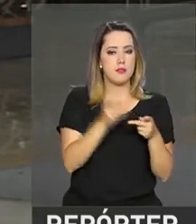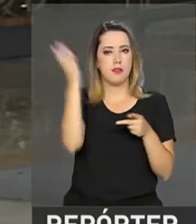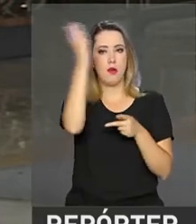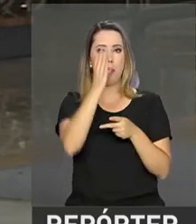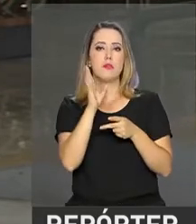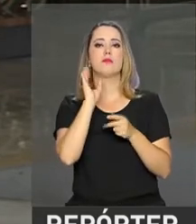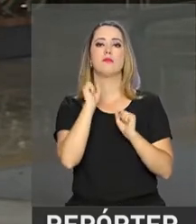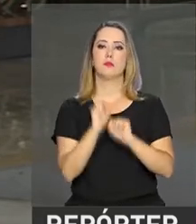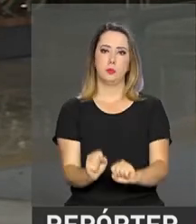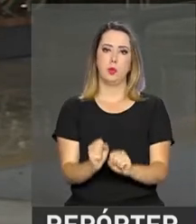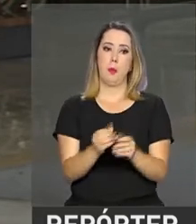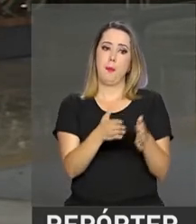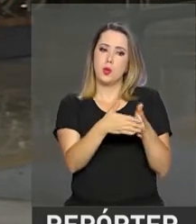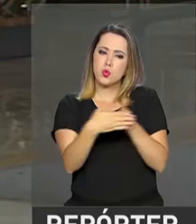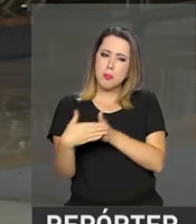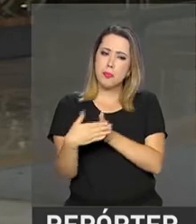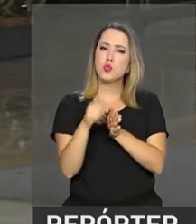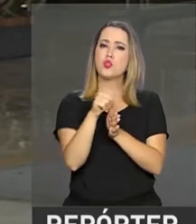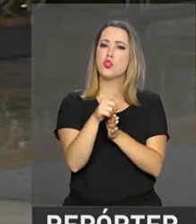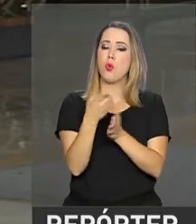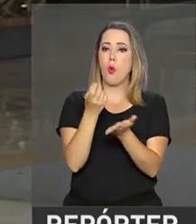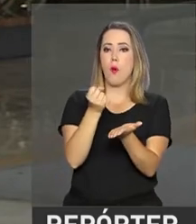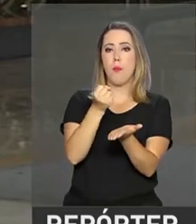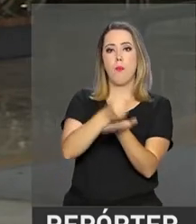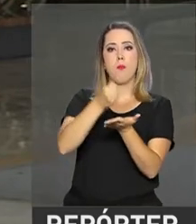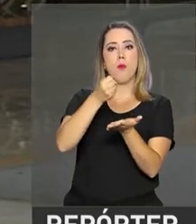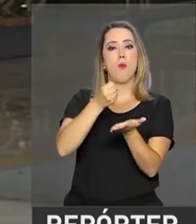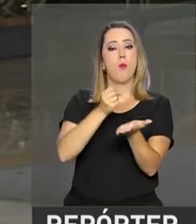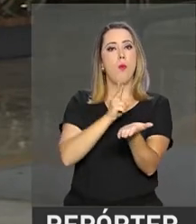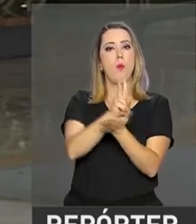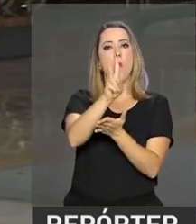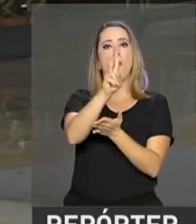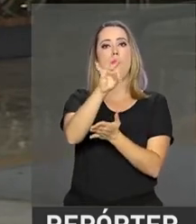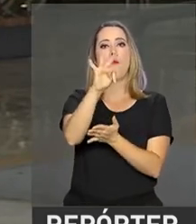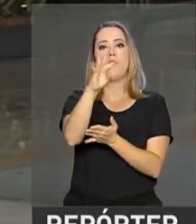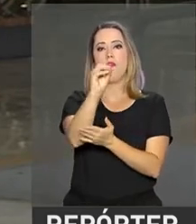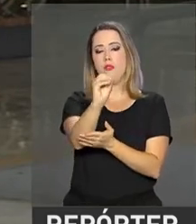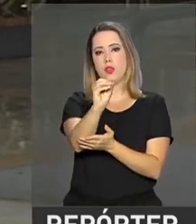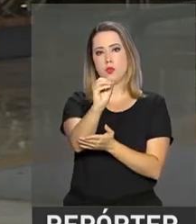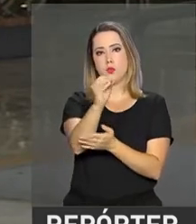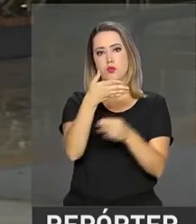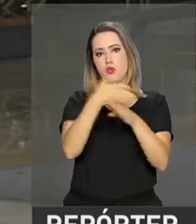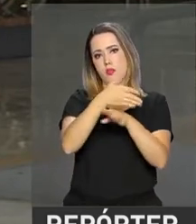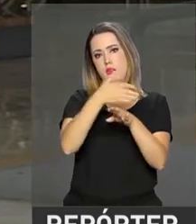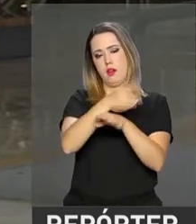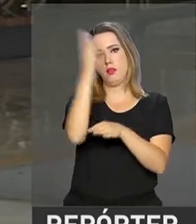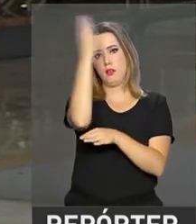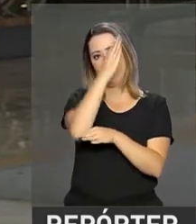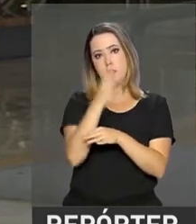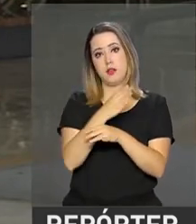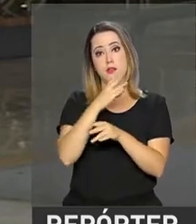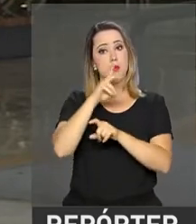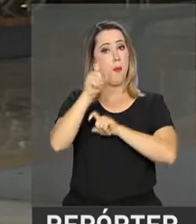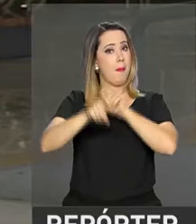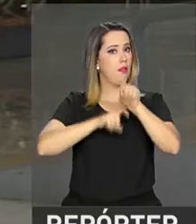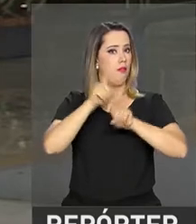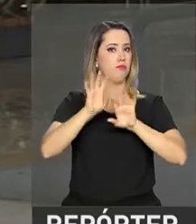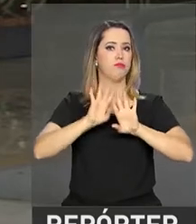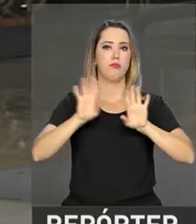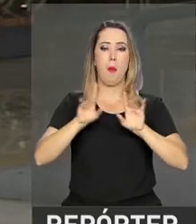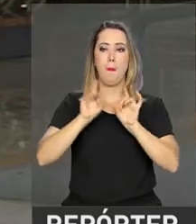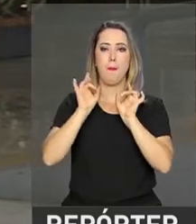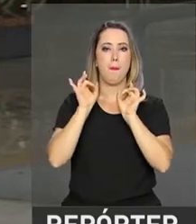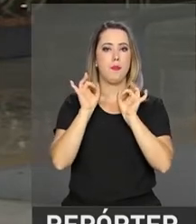já podem solicitar o visto de entrada no país através de um sistema eletrônico de emissão de documentos. A partir